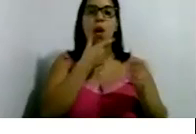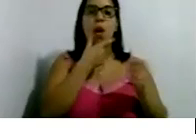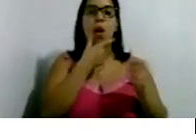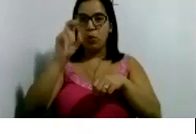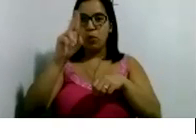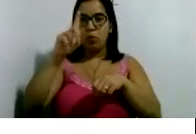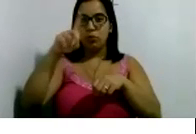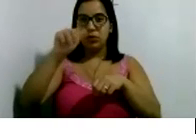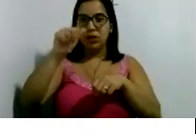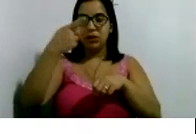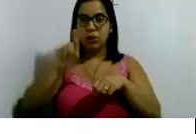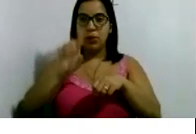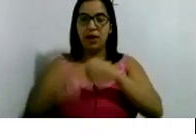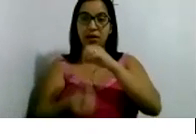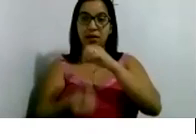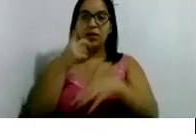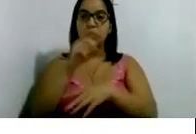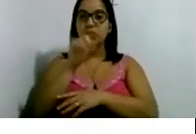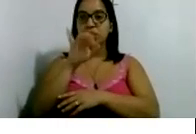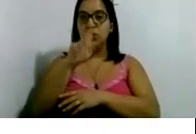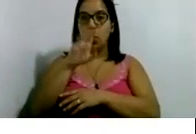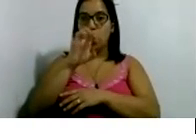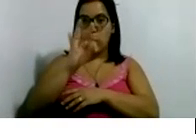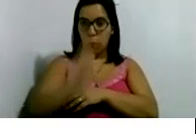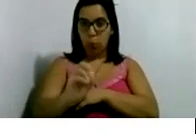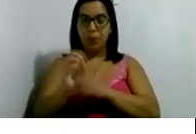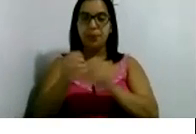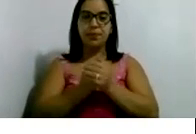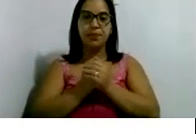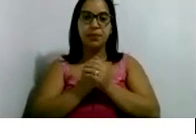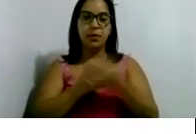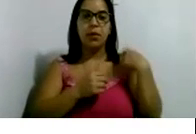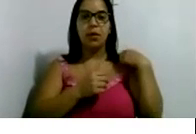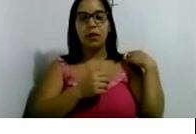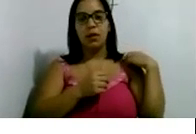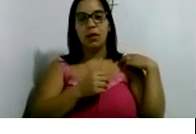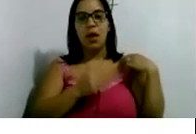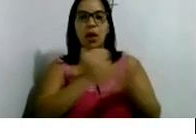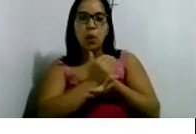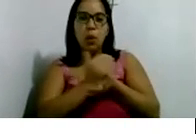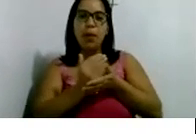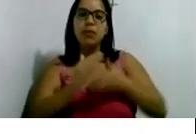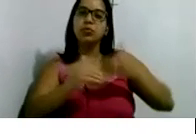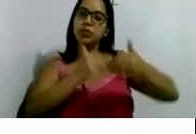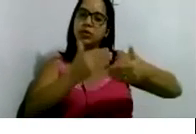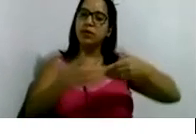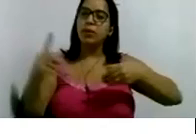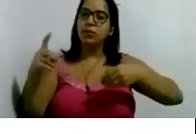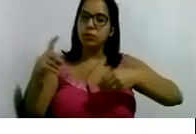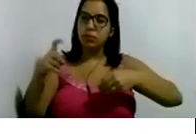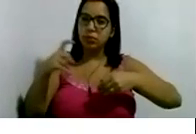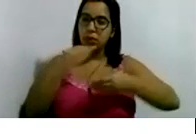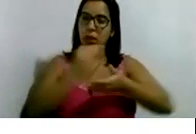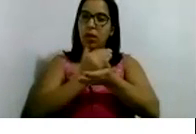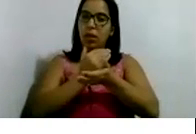formar um zigoto. Então, esse zigoto ele vai passar por um desenvolvimento embrionário. Isso quer